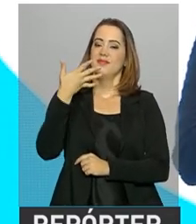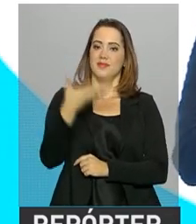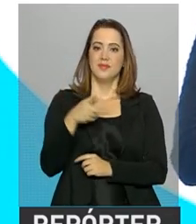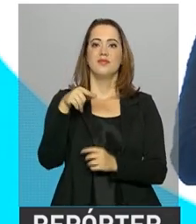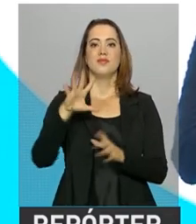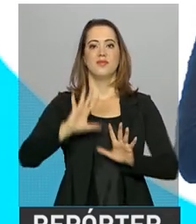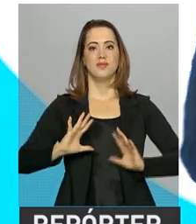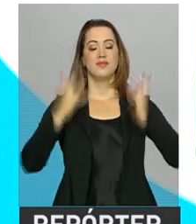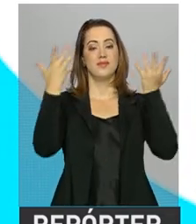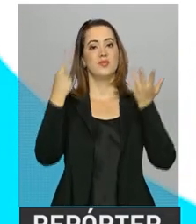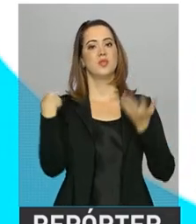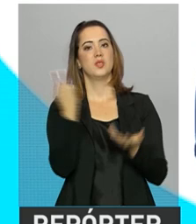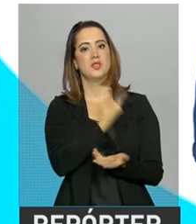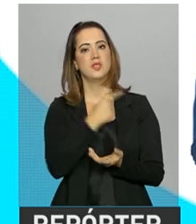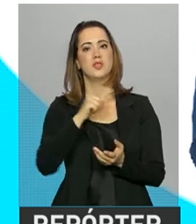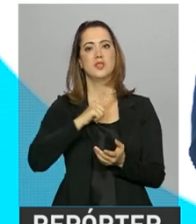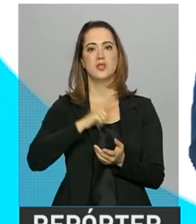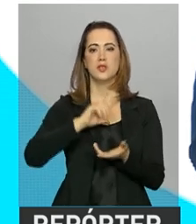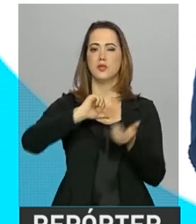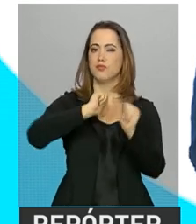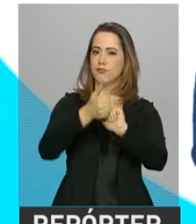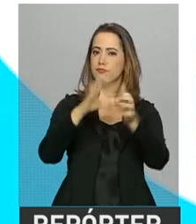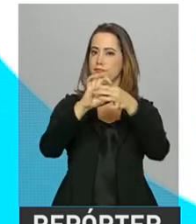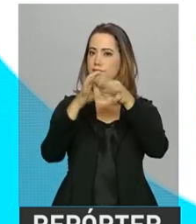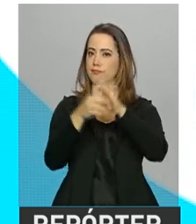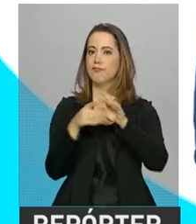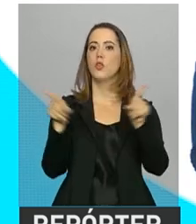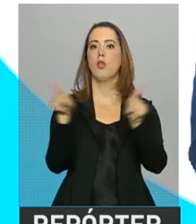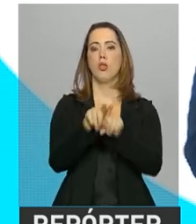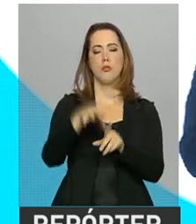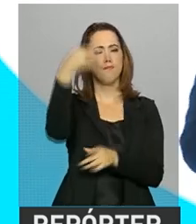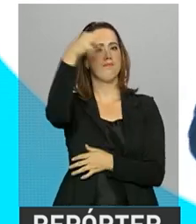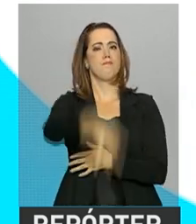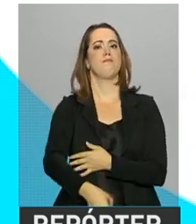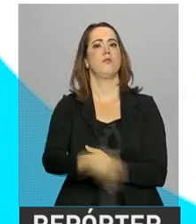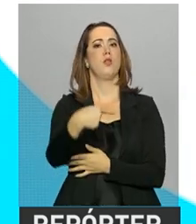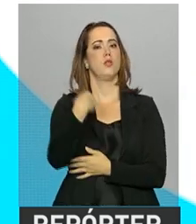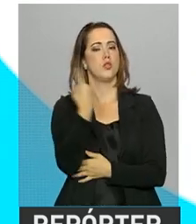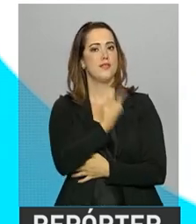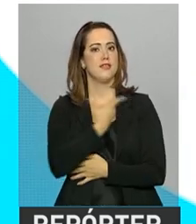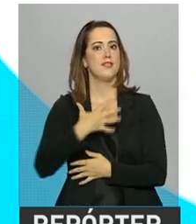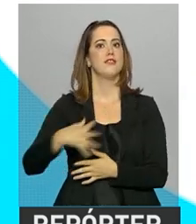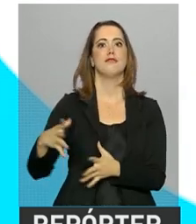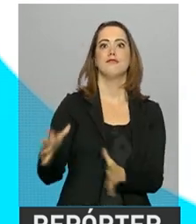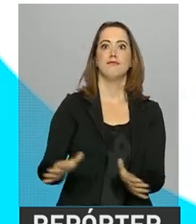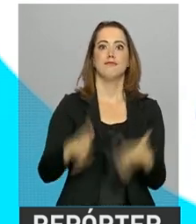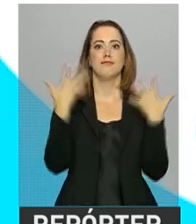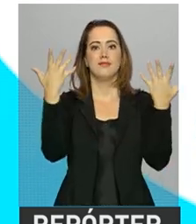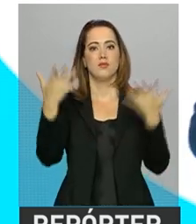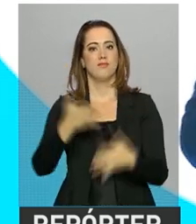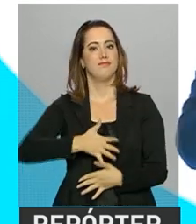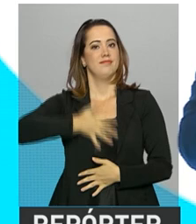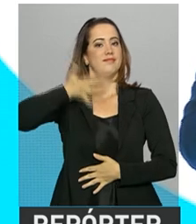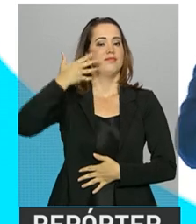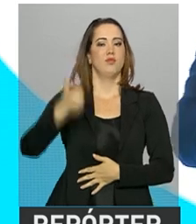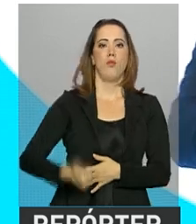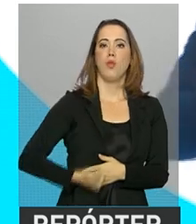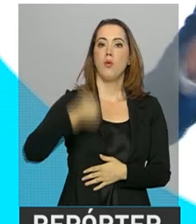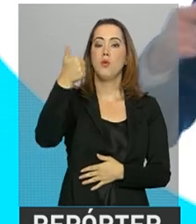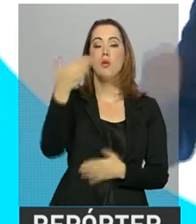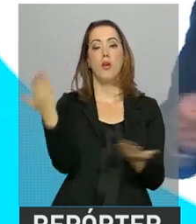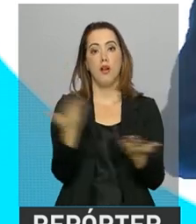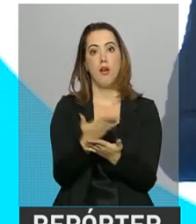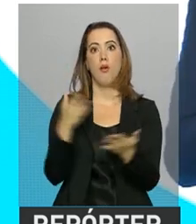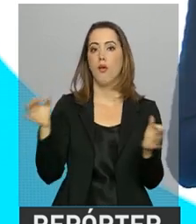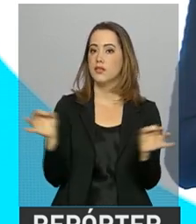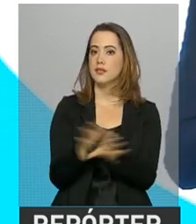podemos ter durante os jogos olímpicos e temos certeza que vamos nos sentir muito mais orgulhosos ainda